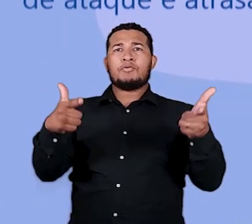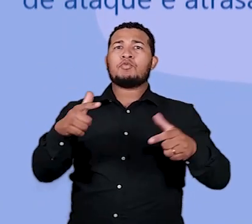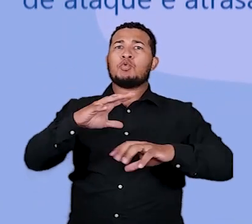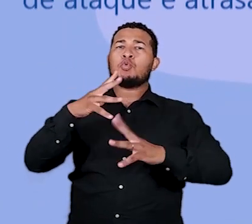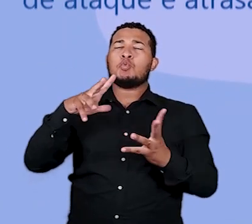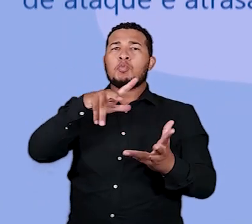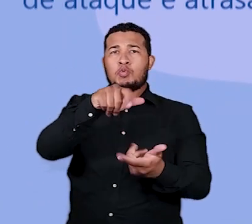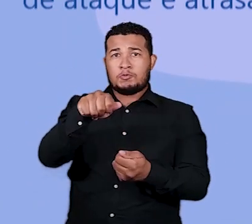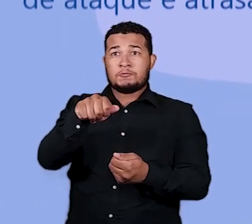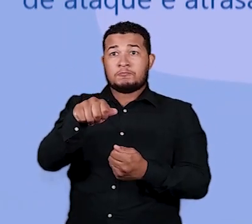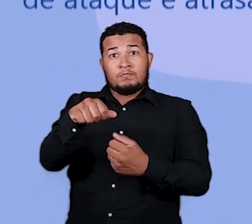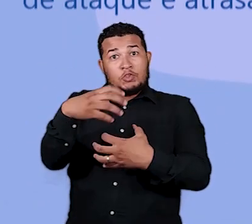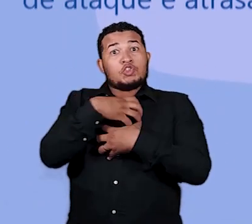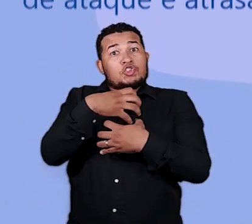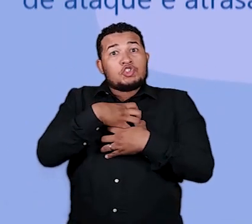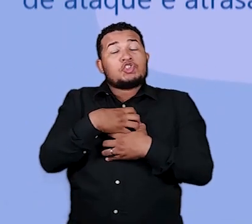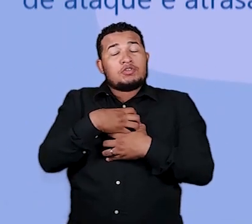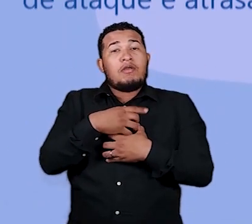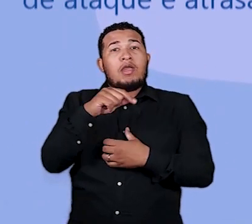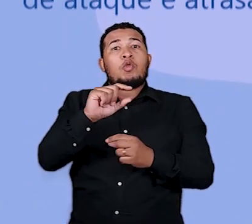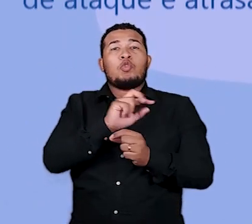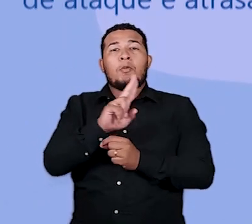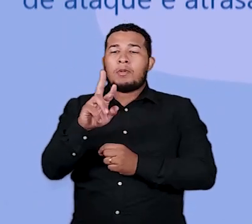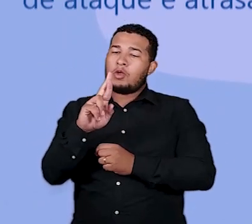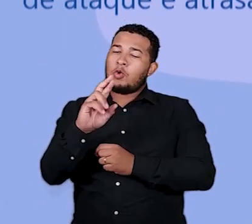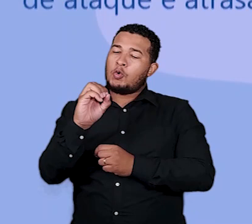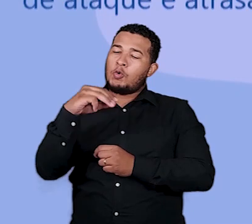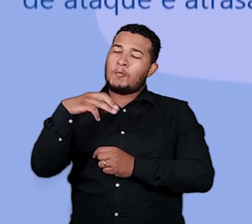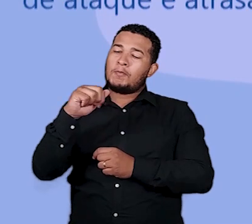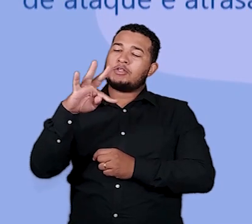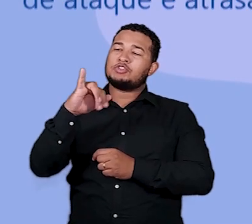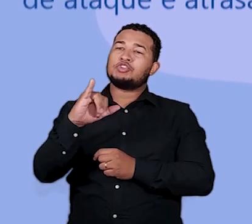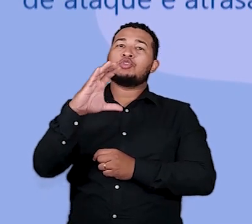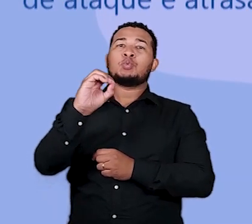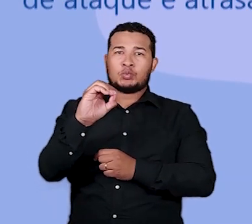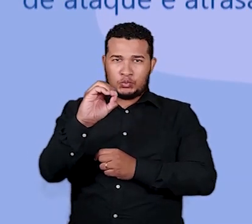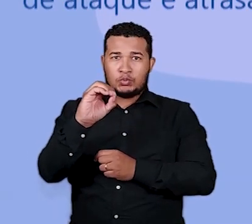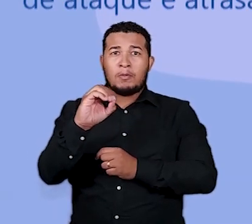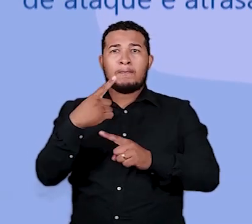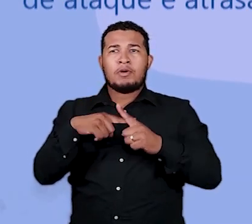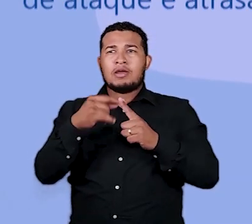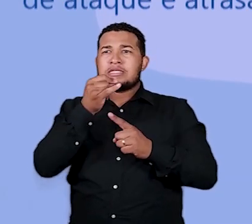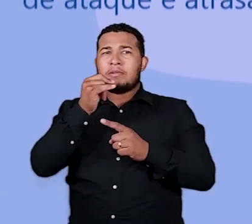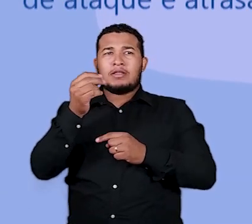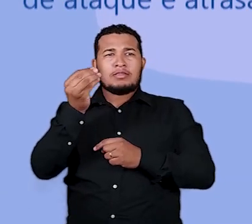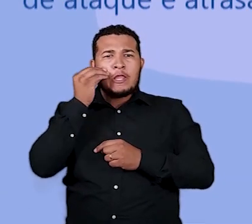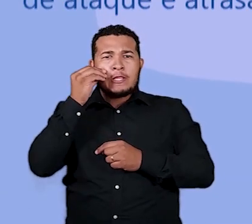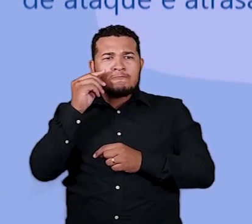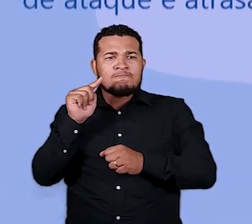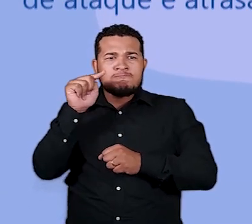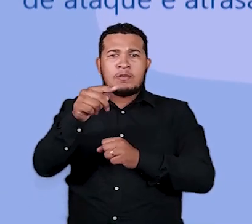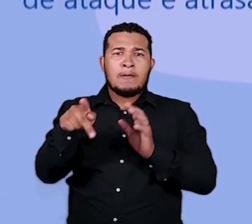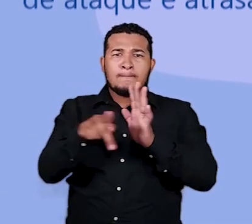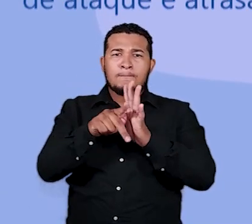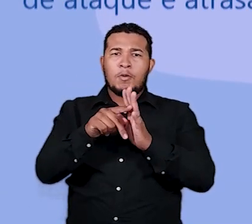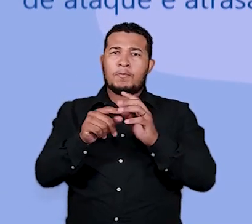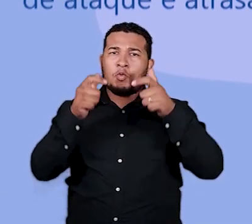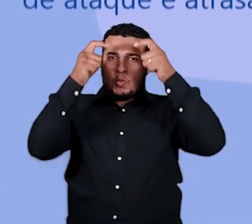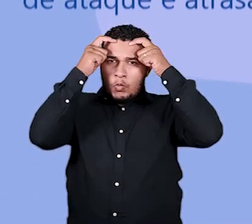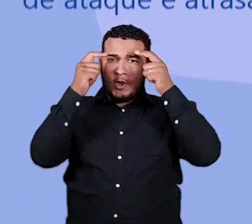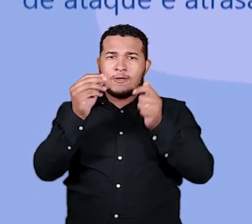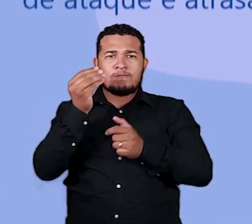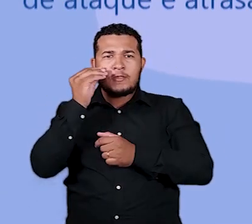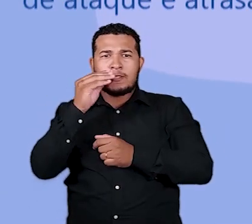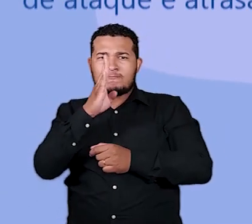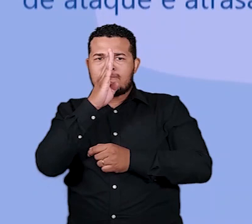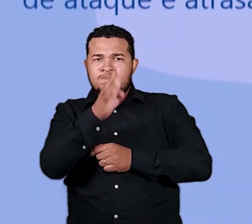mundo. O estilo de jogo dessa época é o chamado romântico, em que os jogadores saíam à caça do rei adversário através